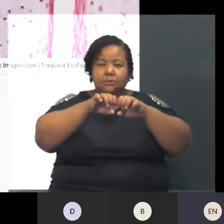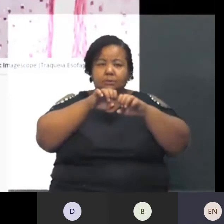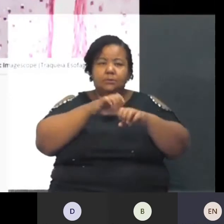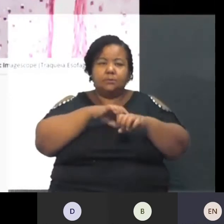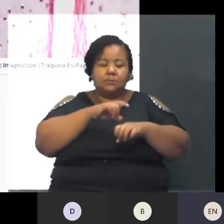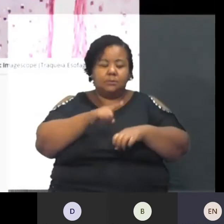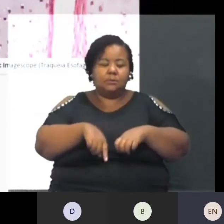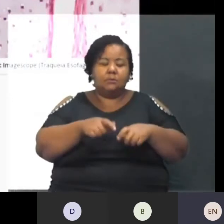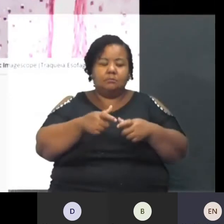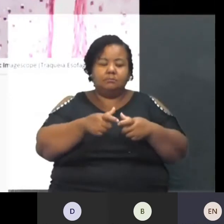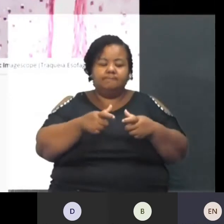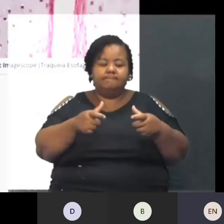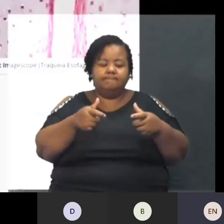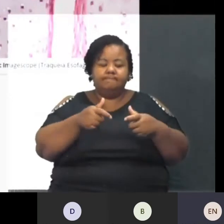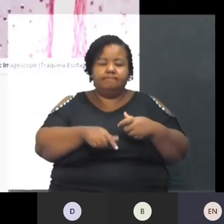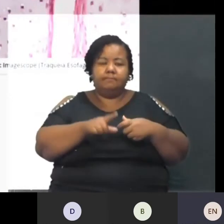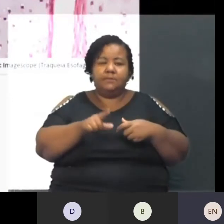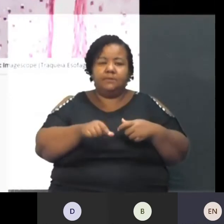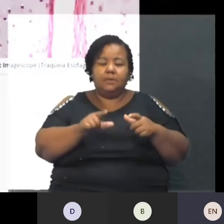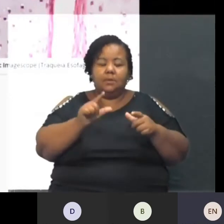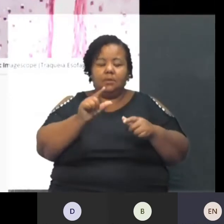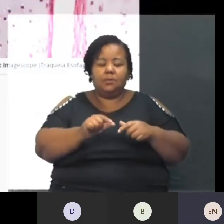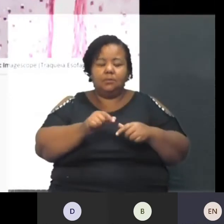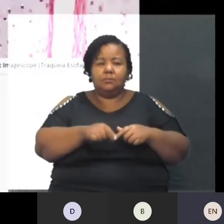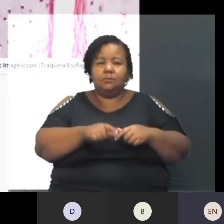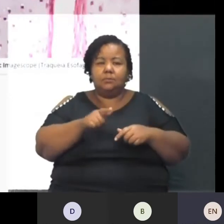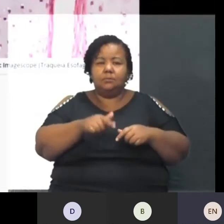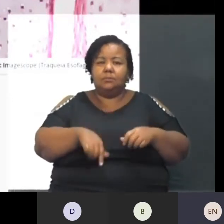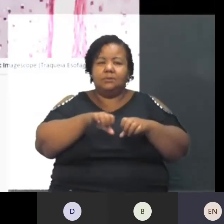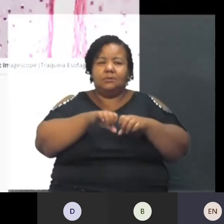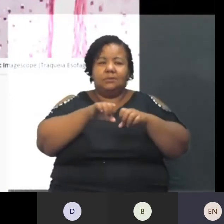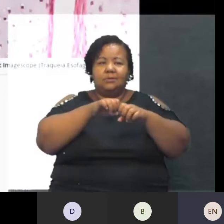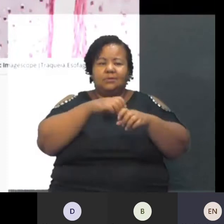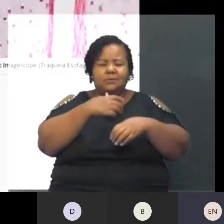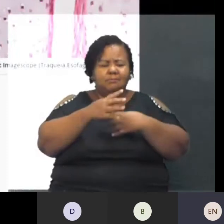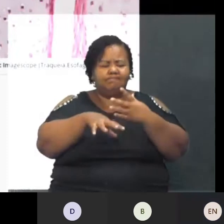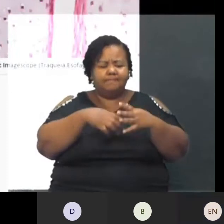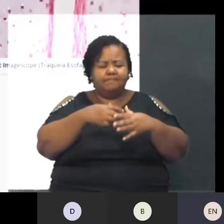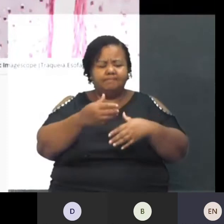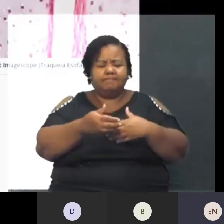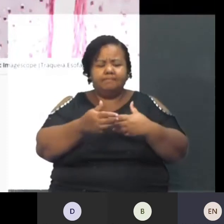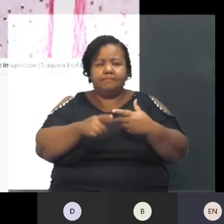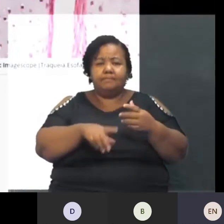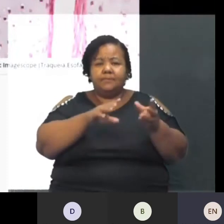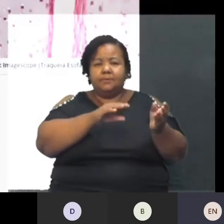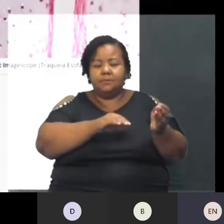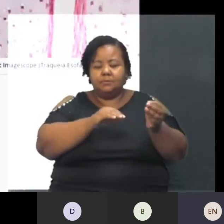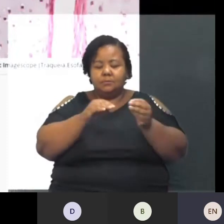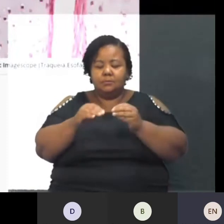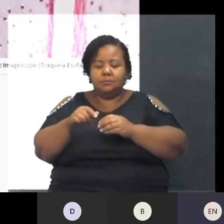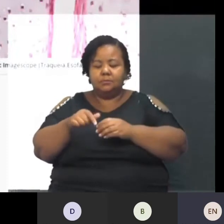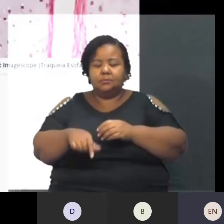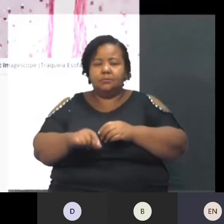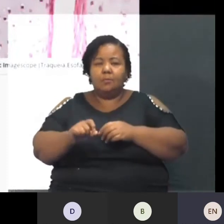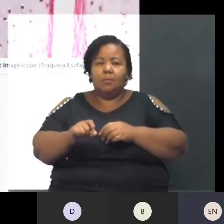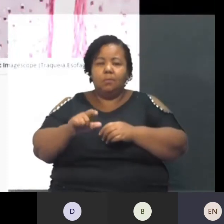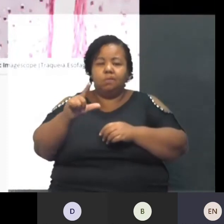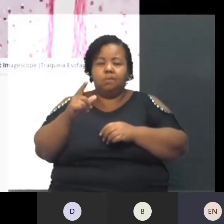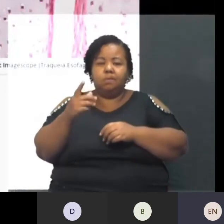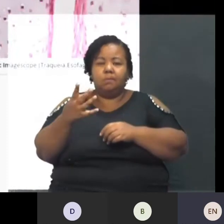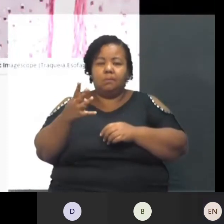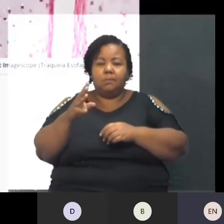um aumento, mas é um aumento menor, onde as estruturas não estão tão evidentes. Então, você passará para o aumento